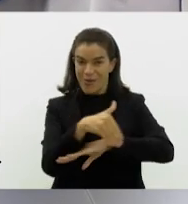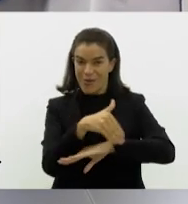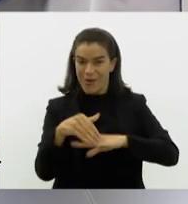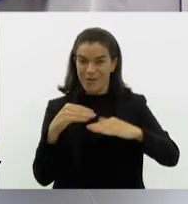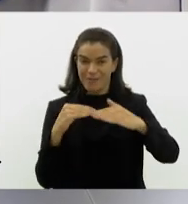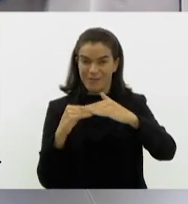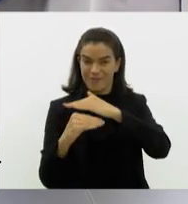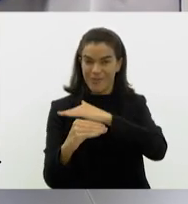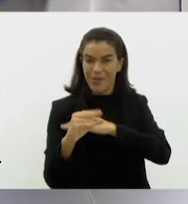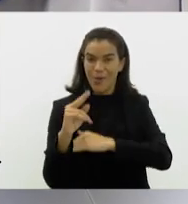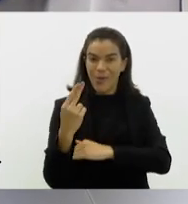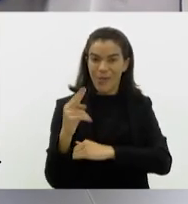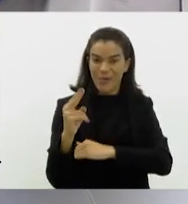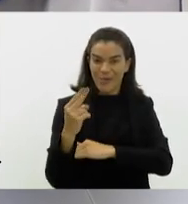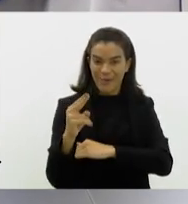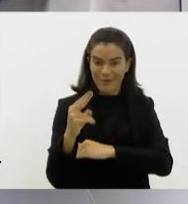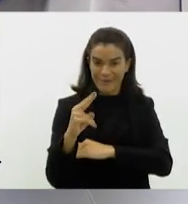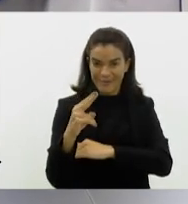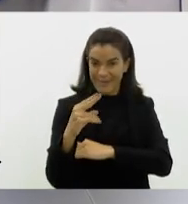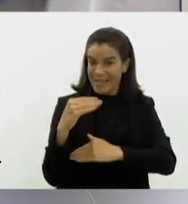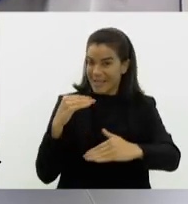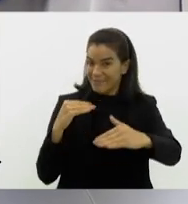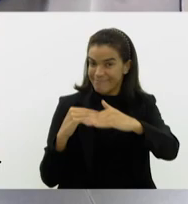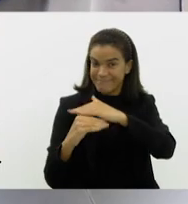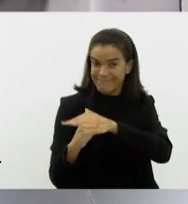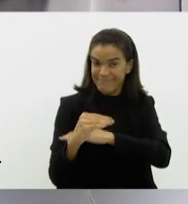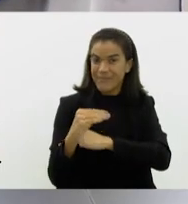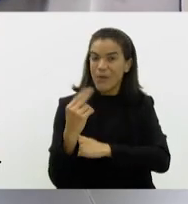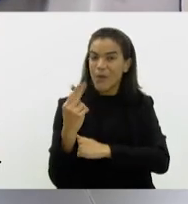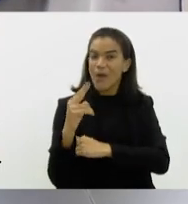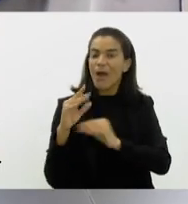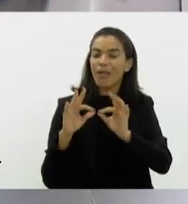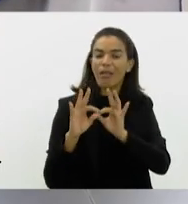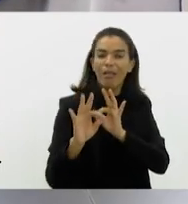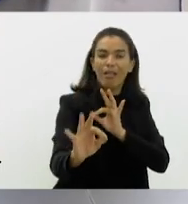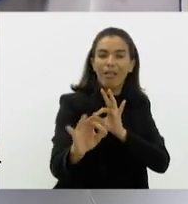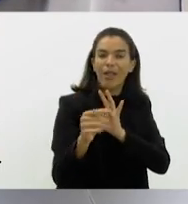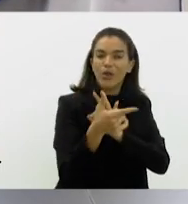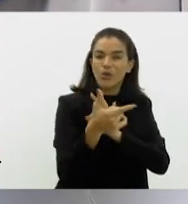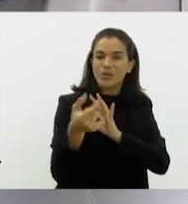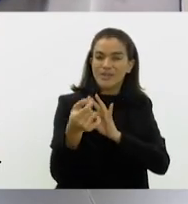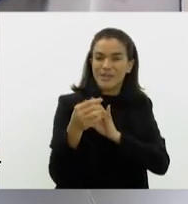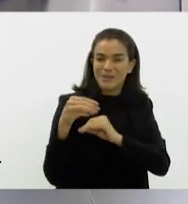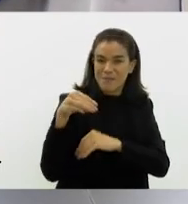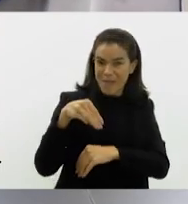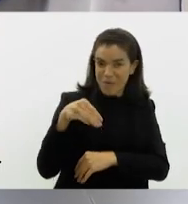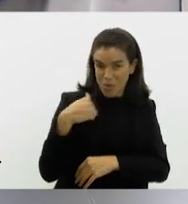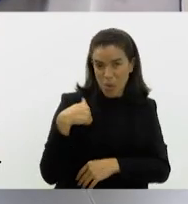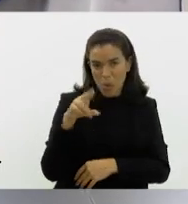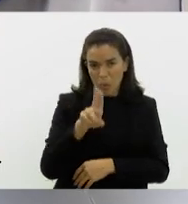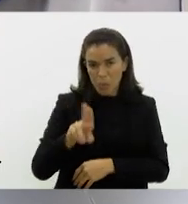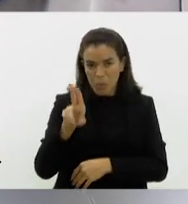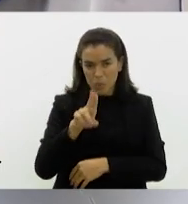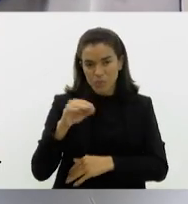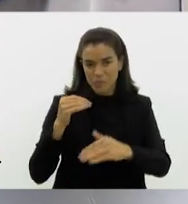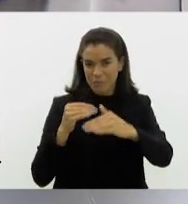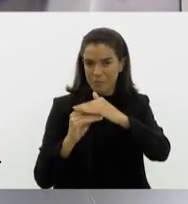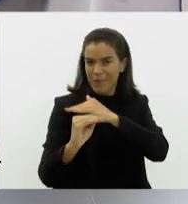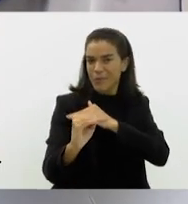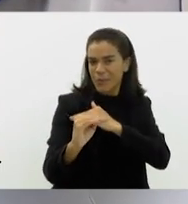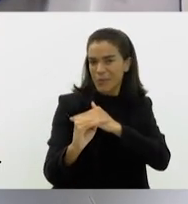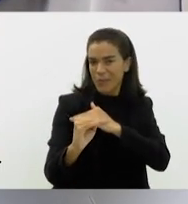metrô da Rua Uruguai. A estação do metrô é 200 metros da minha casa, menos de 200 metros da minha casa, e eu sou um usuário do metrô